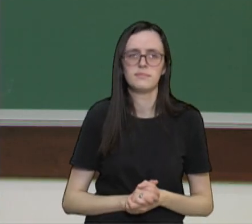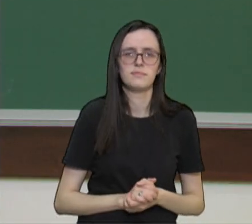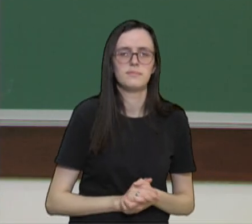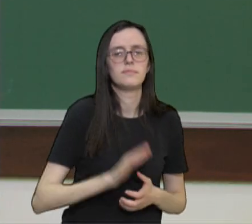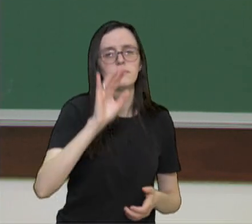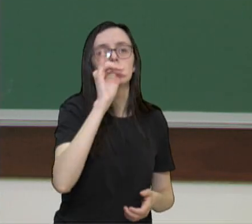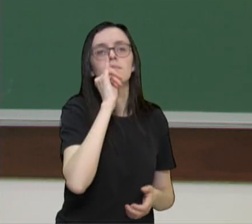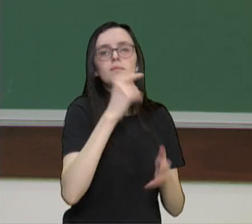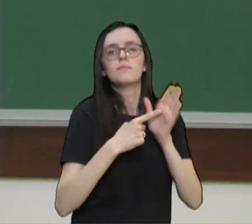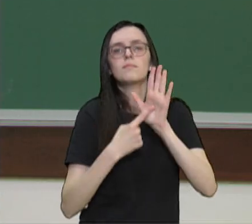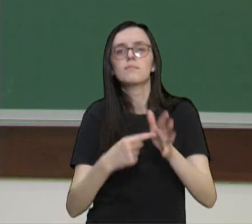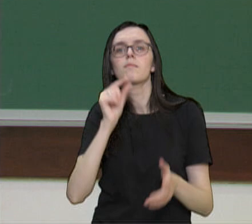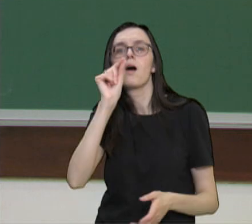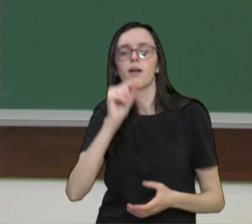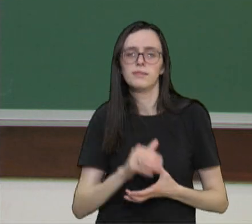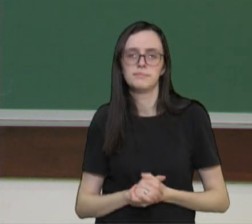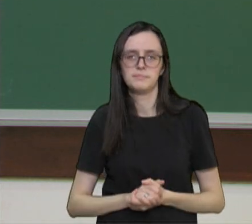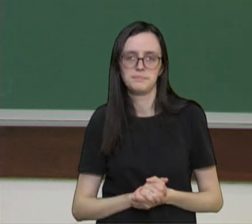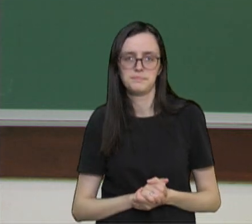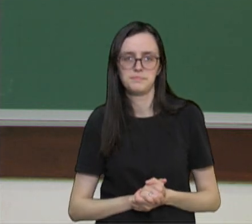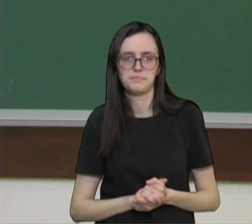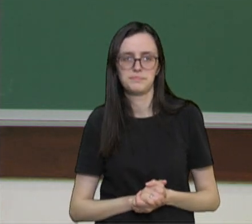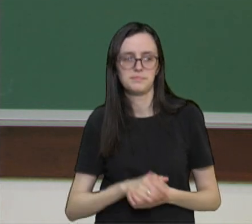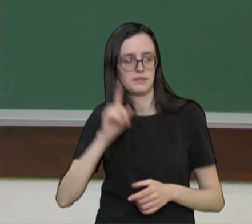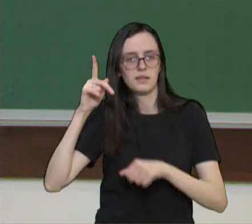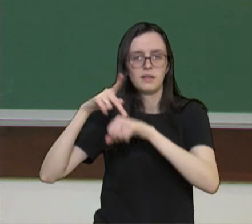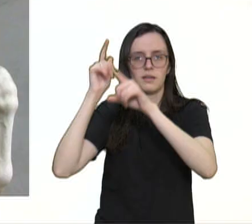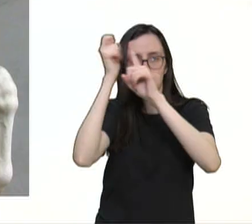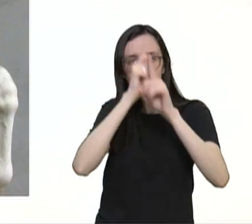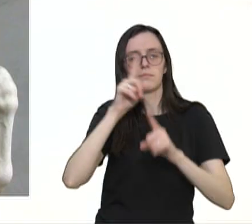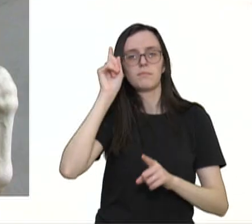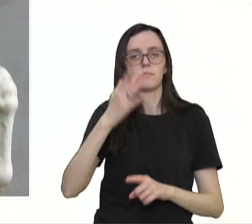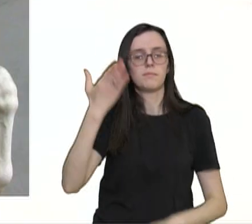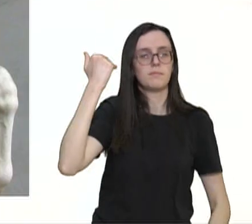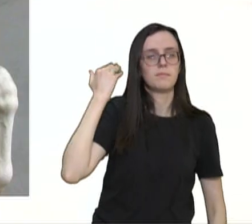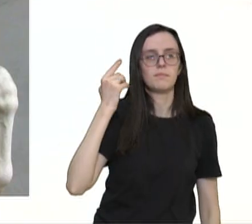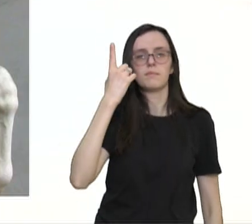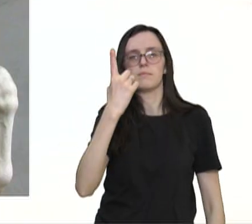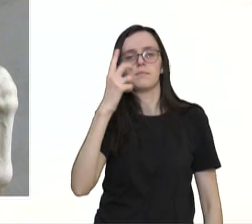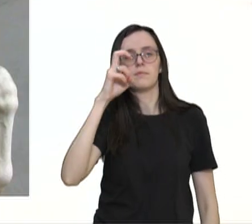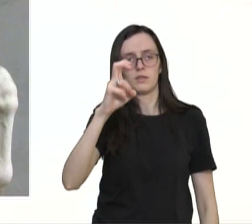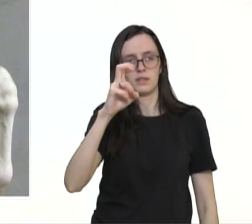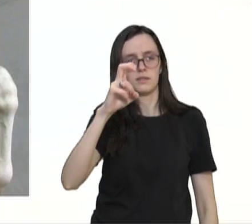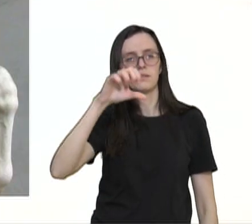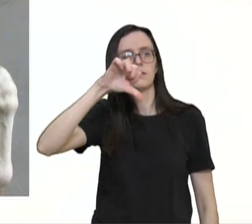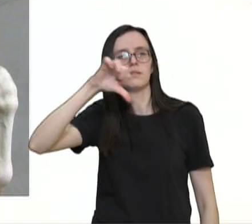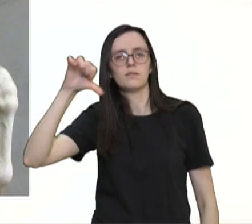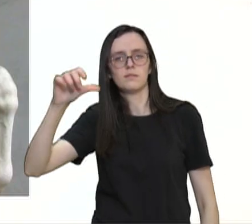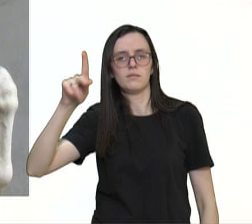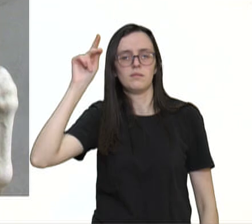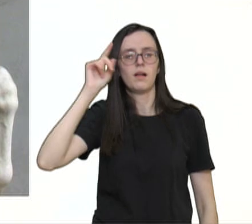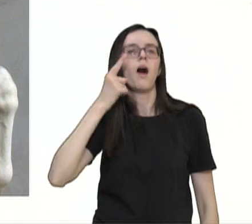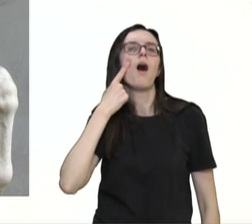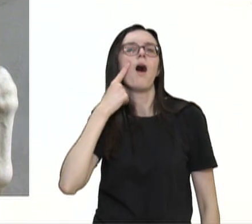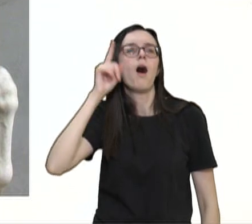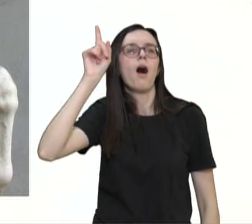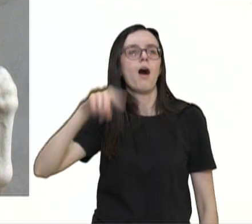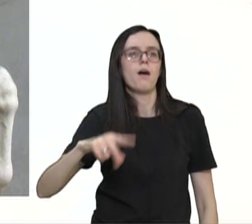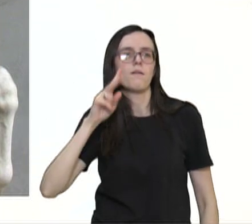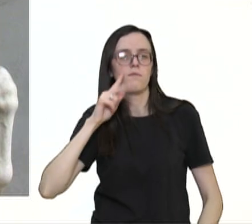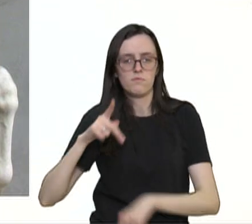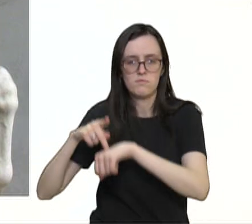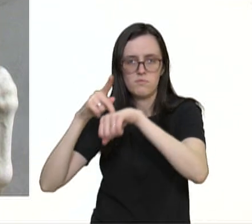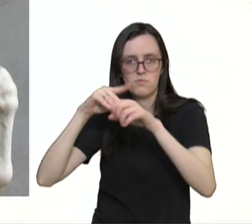Um exemplo disso é uma obra de Jean Bologna, 1599, Hércules e Nesso. Gente, olha a coluna